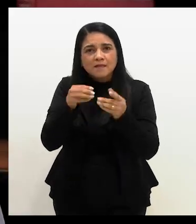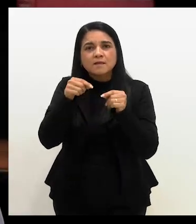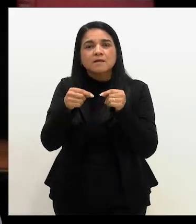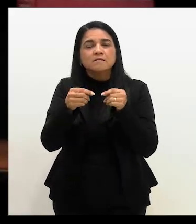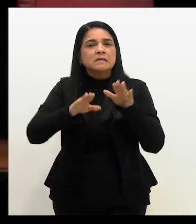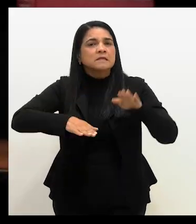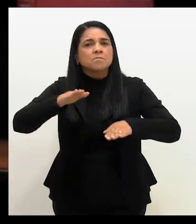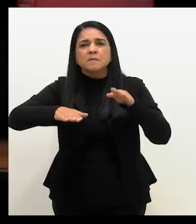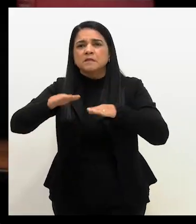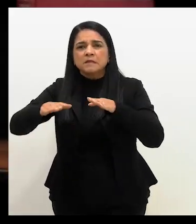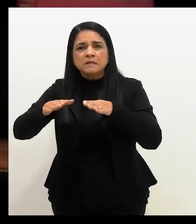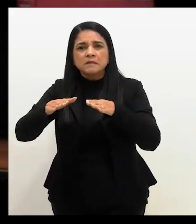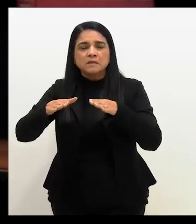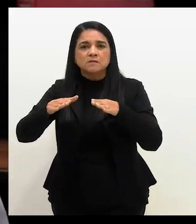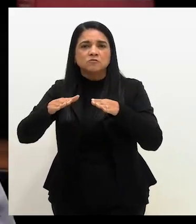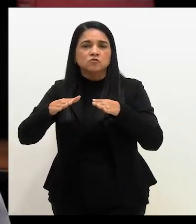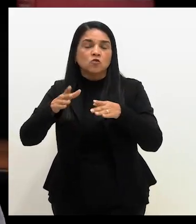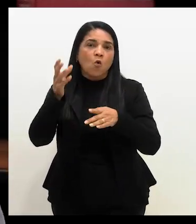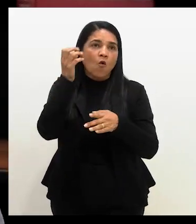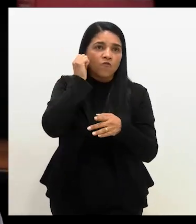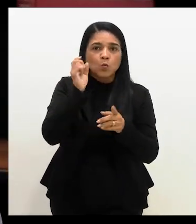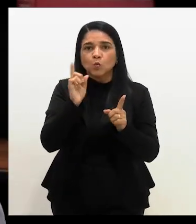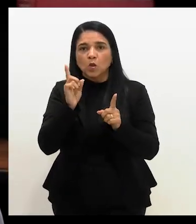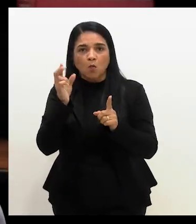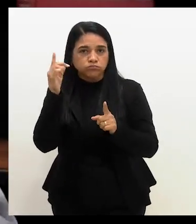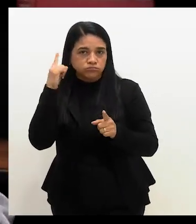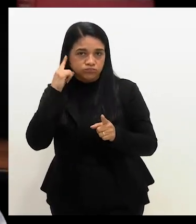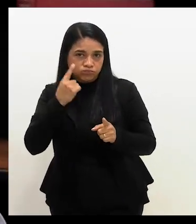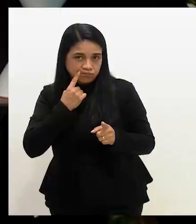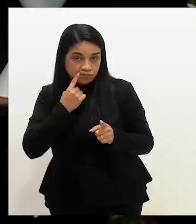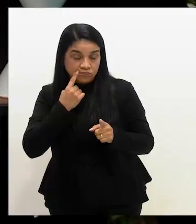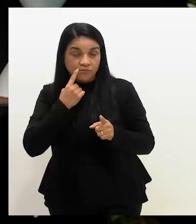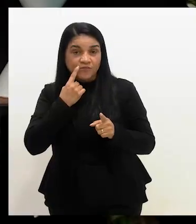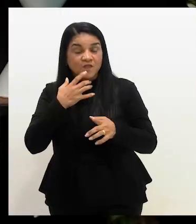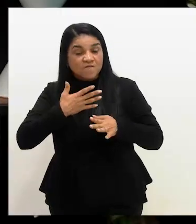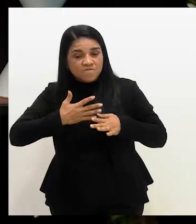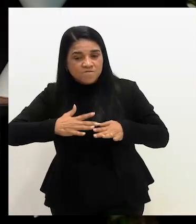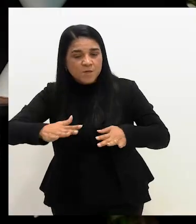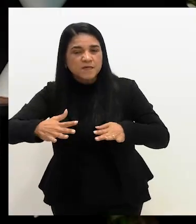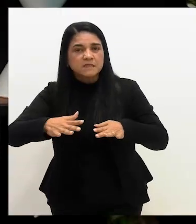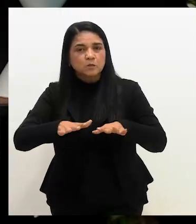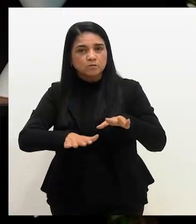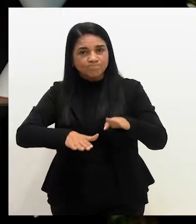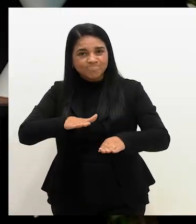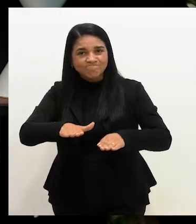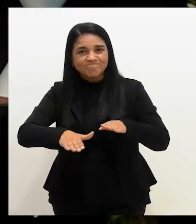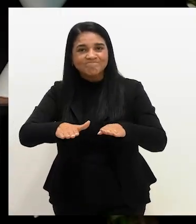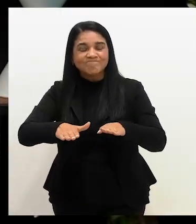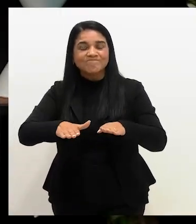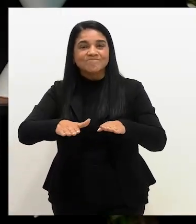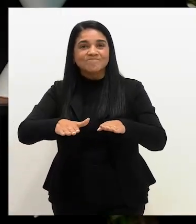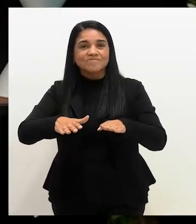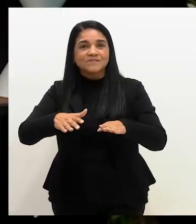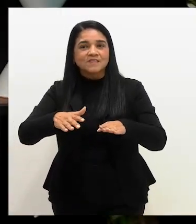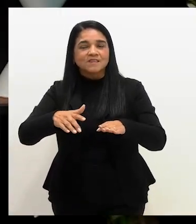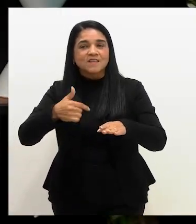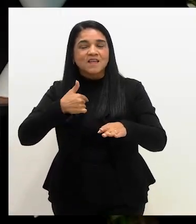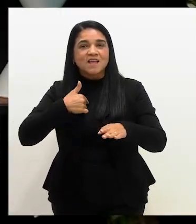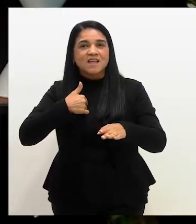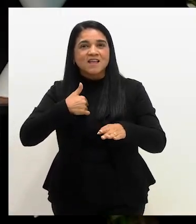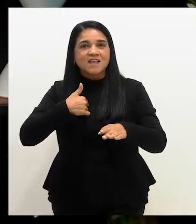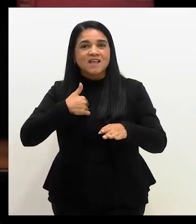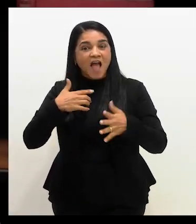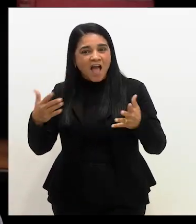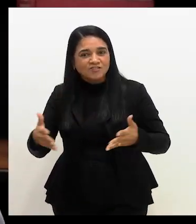entregue, independente da questão de você querer de escutar ou não escutar, tá? Só a própria vibração e o momento em que você está, ele